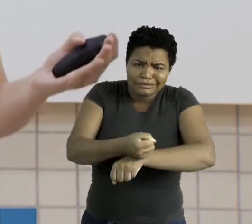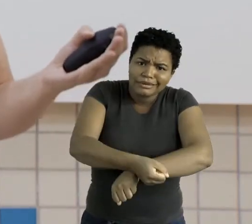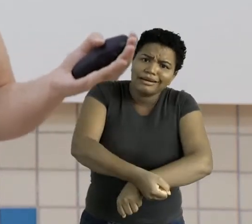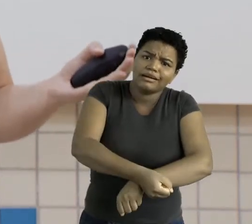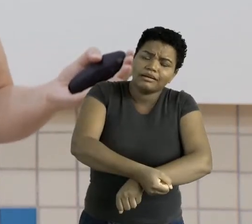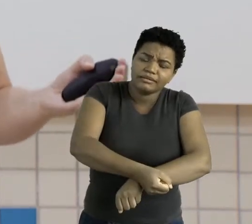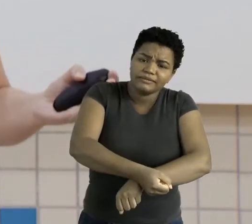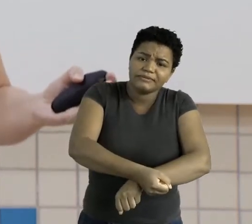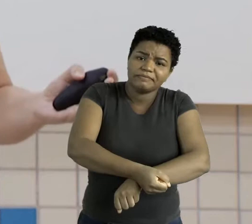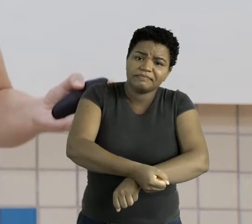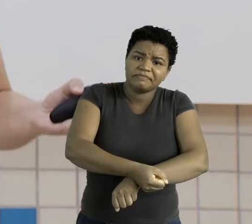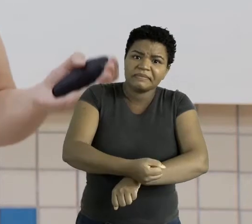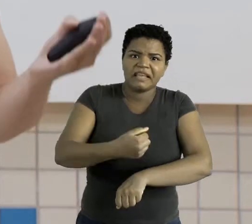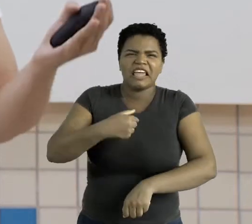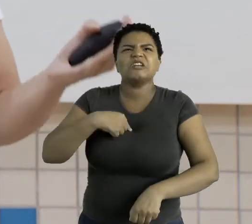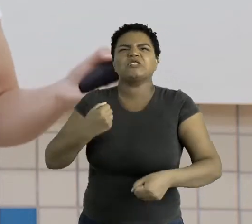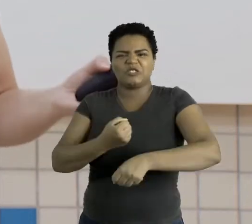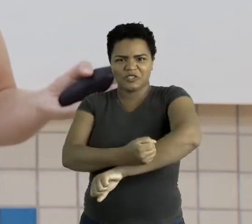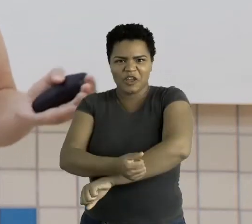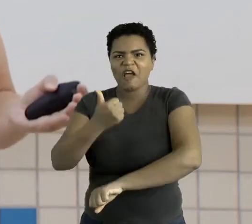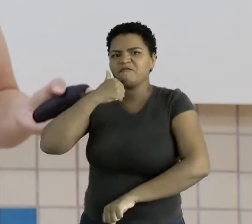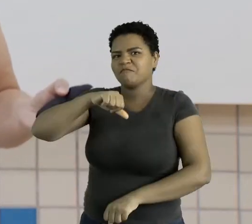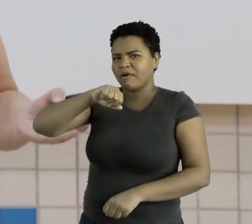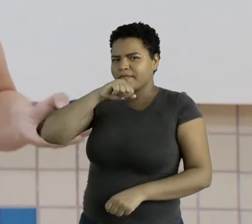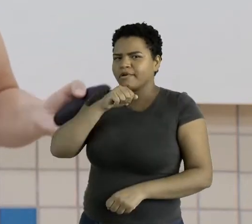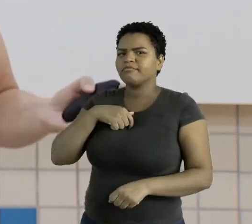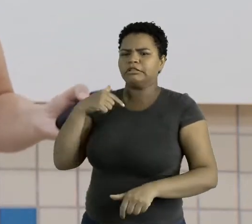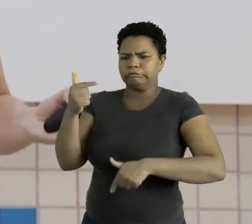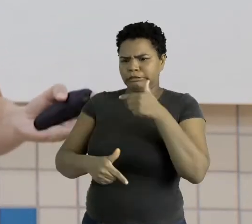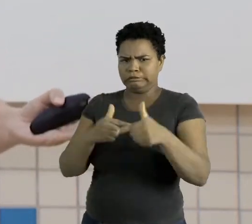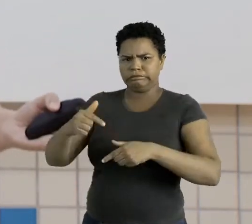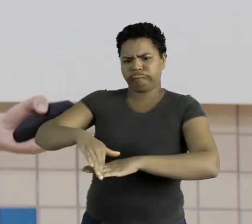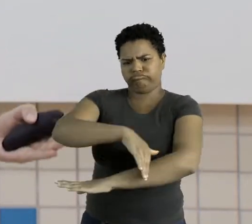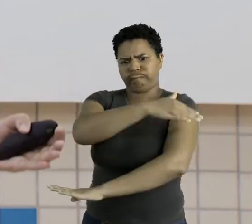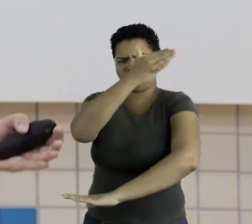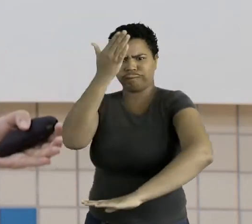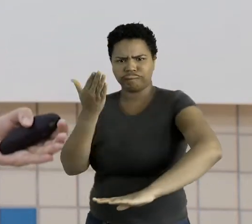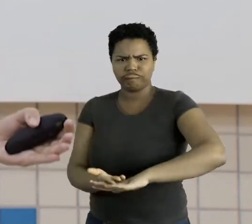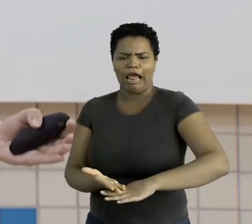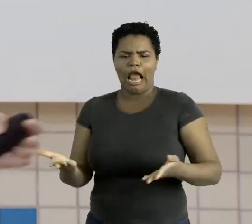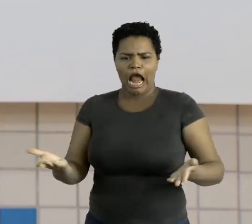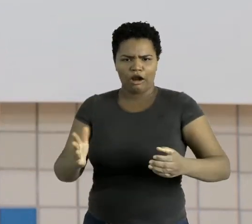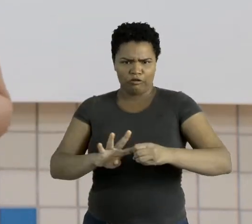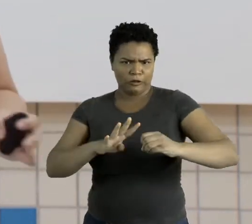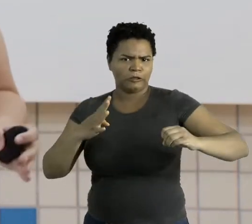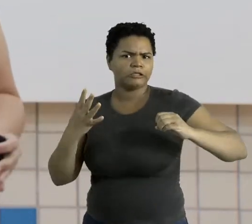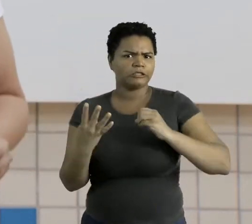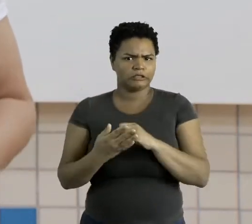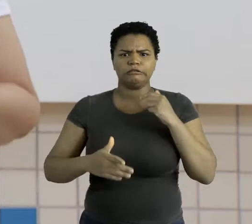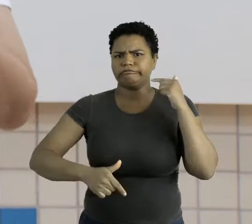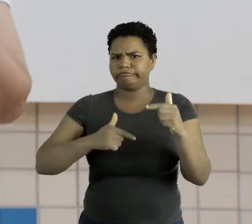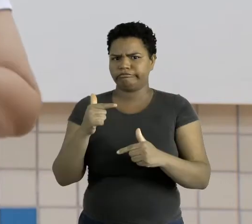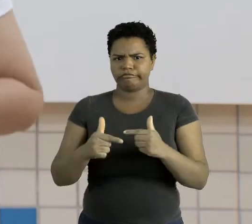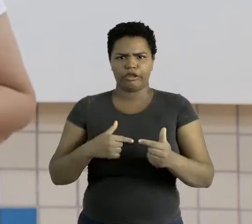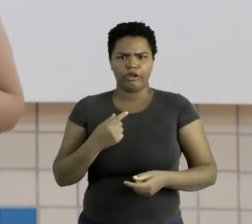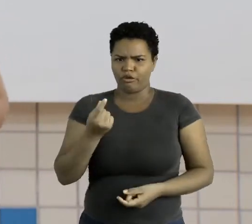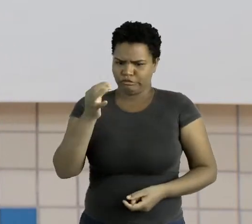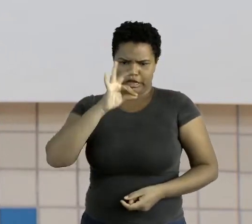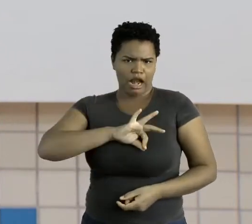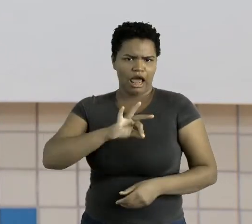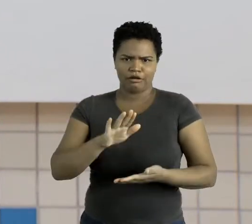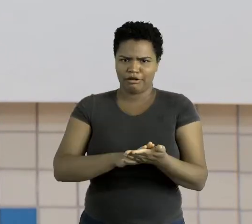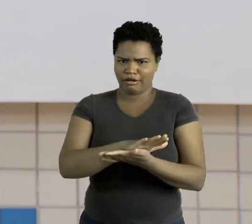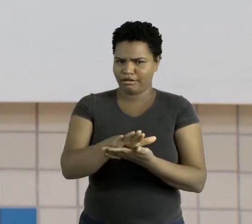eu sou escrava da minha mãe, porque eu trabalho para ela dentro de casa nessa quarentena e eu não recebo nada. Não é bem